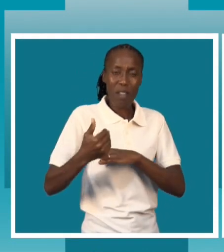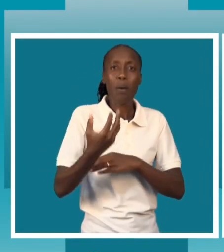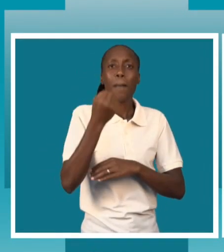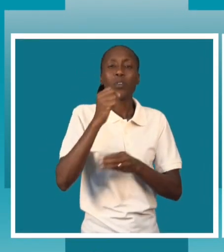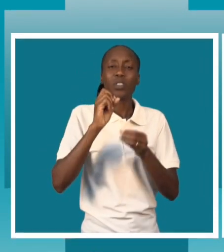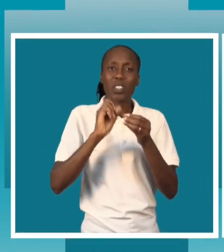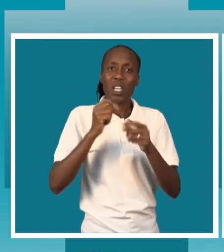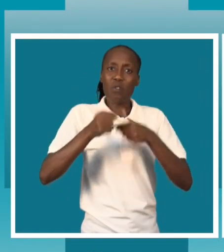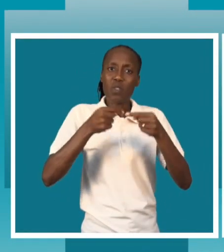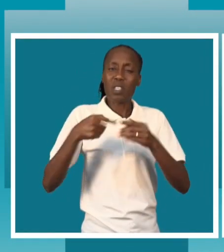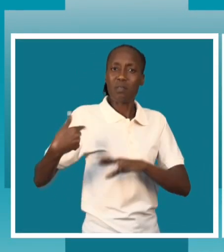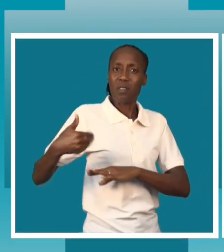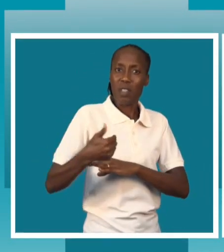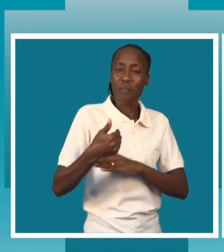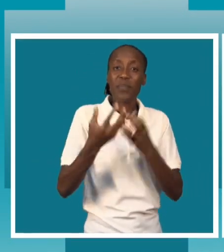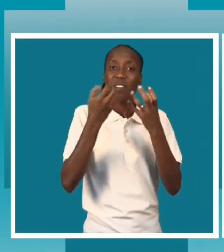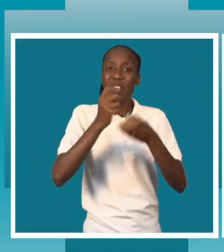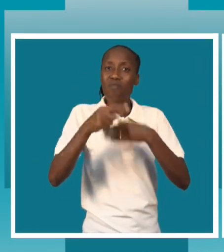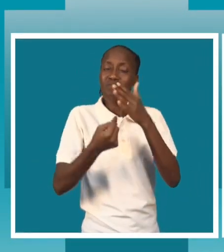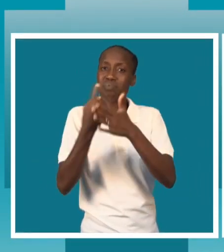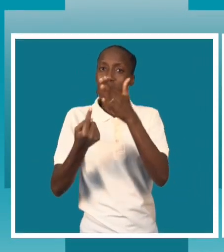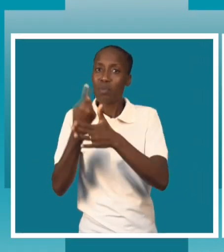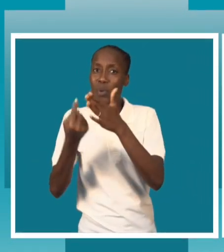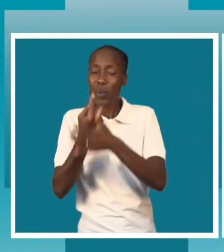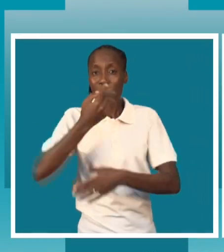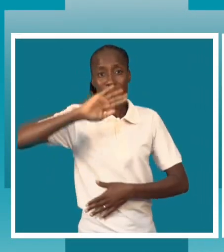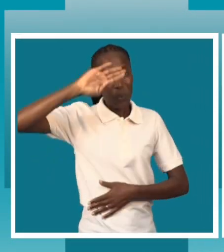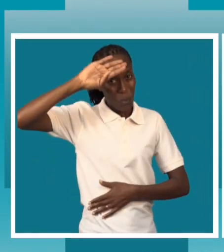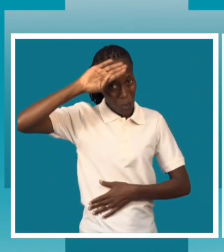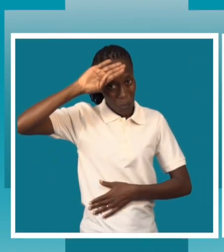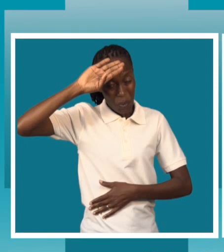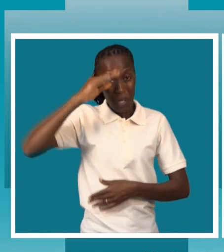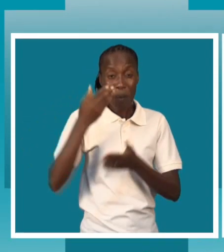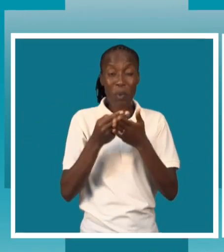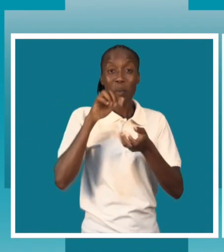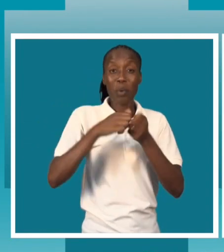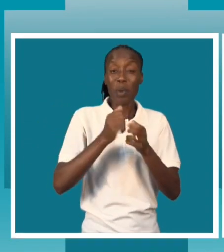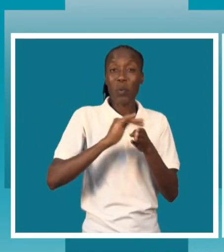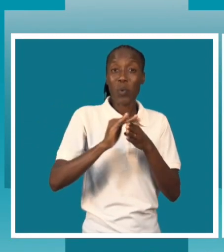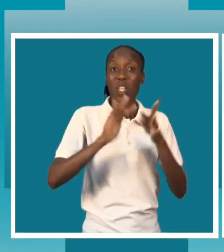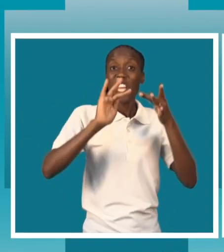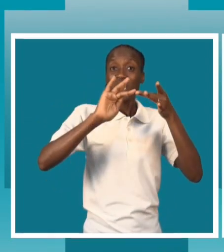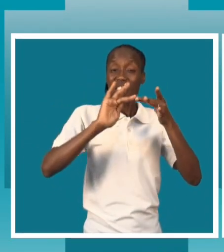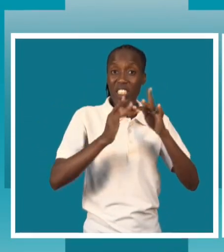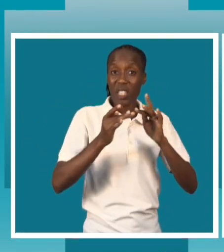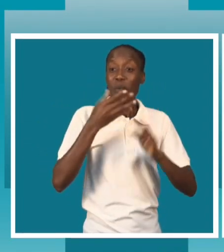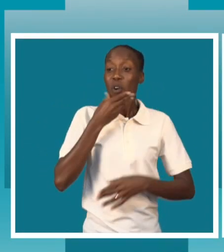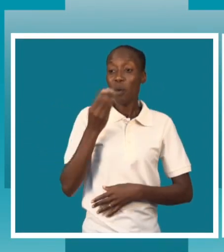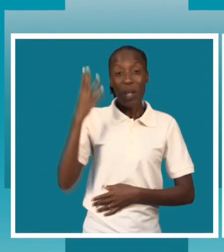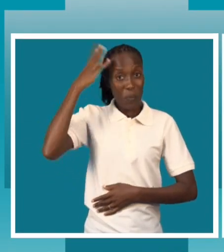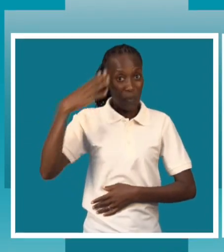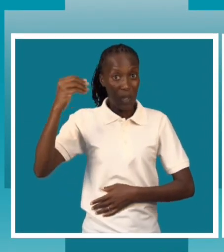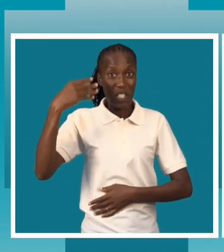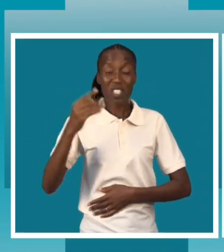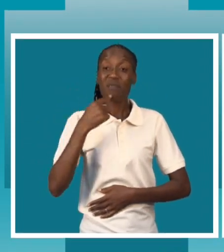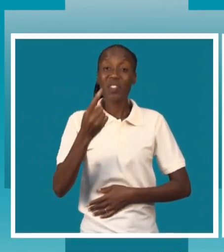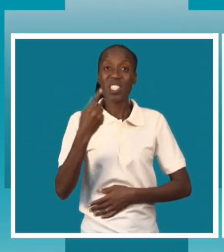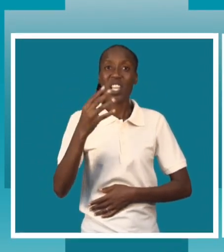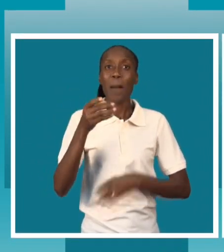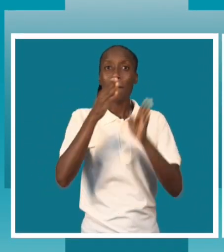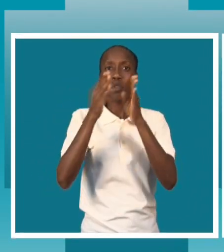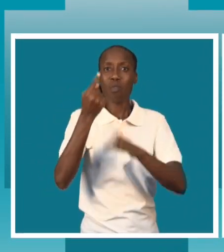em atualidade. Ainda não existem casos registados das doenças da era digital em Moçambique. Mas o psicólogo avança que já recebe